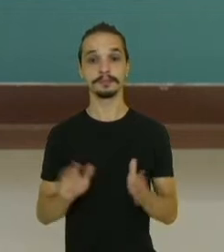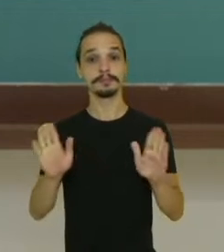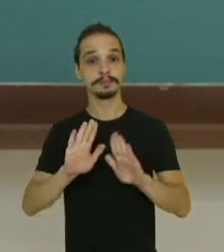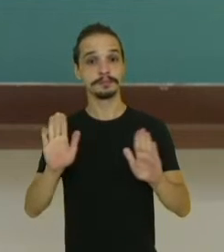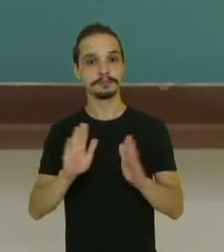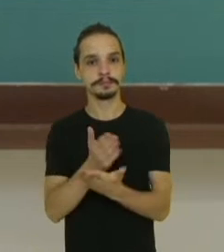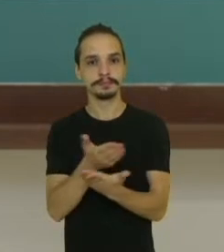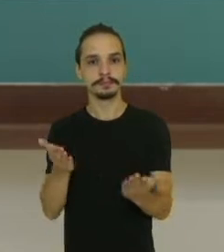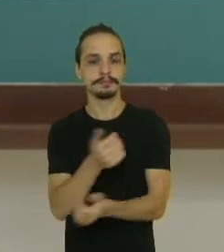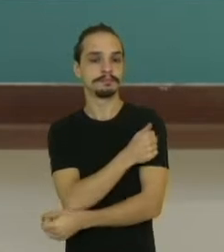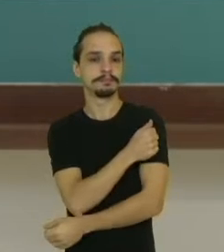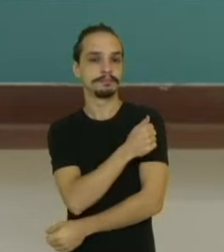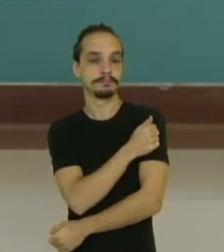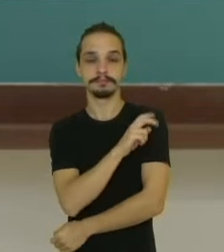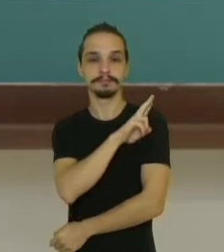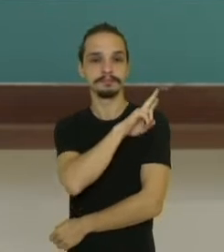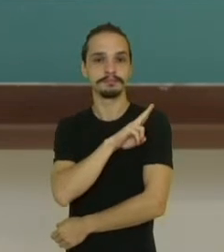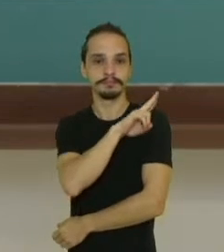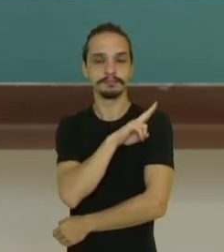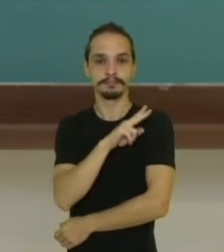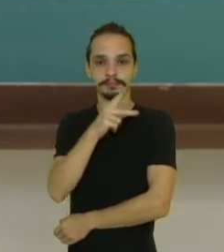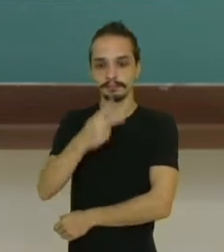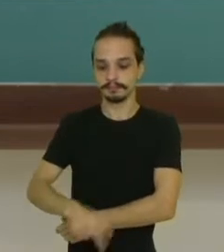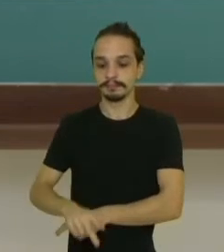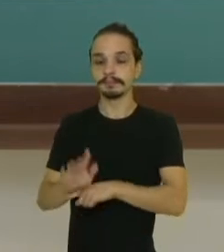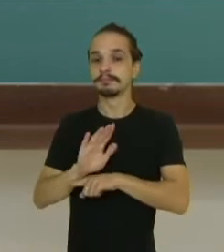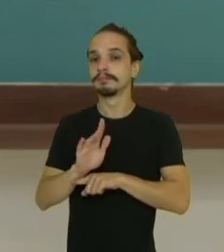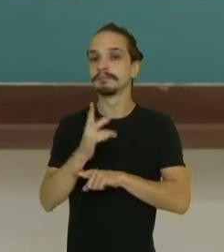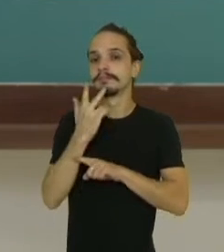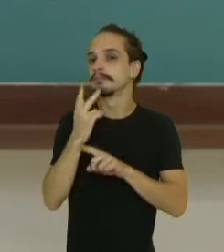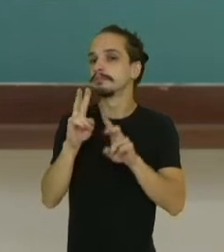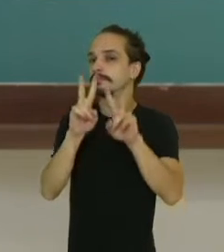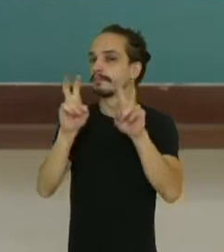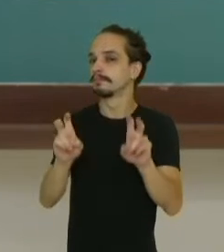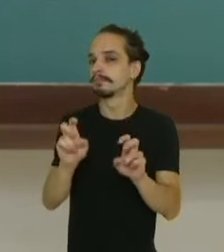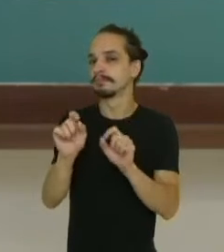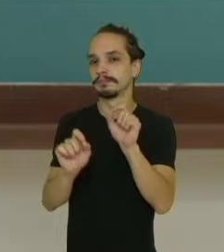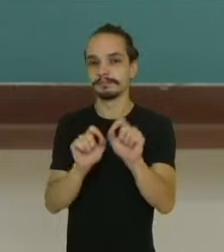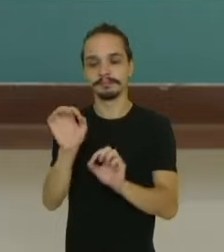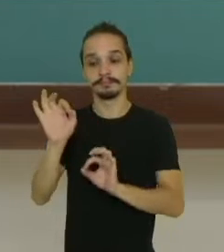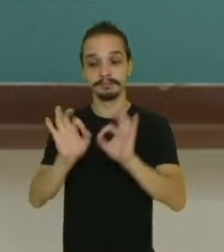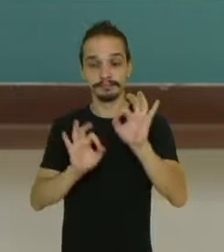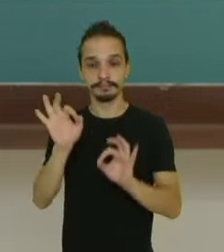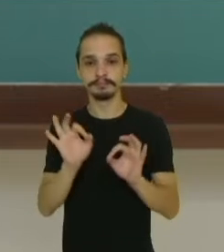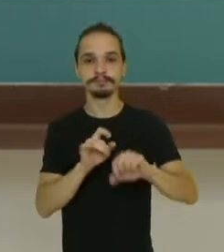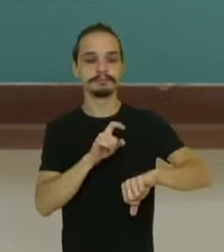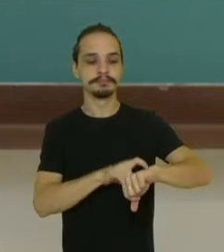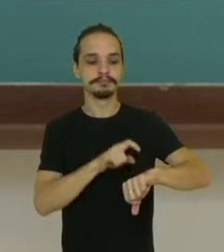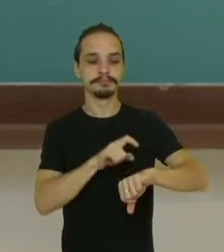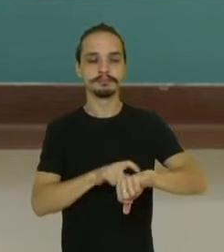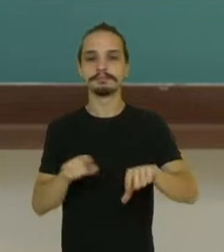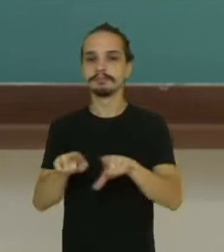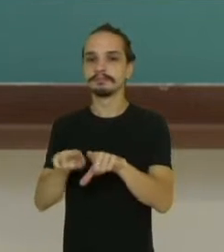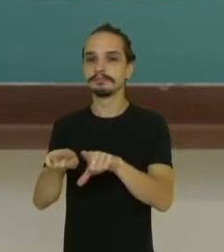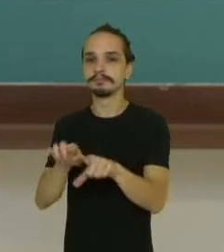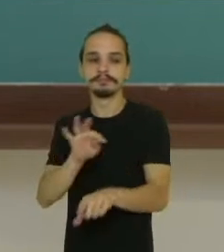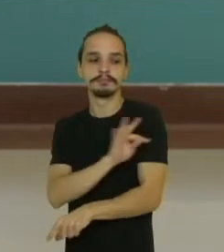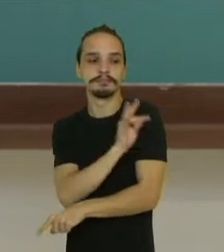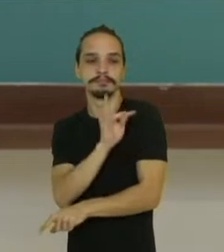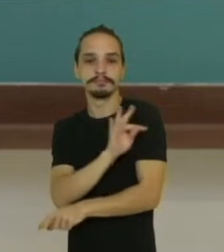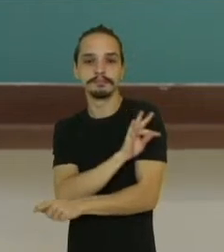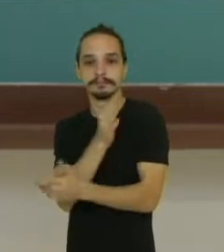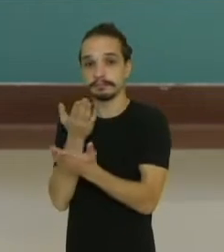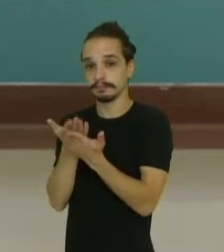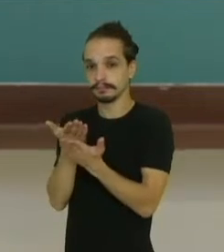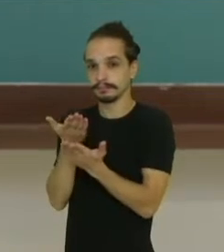Olá estudantes da 2ª série Neste vídeo vamos falar sobre gestão do tempo em técnicas de